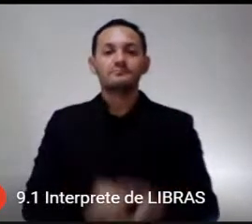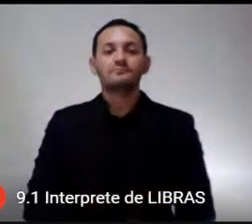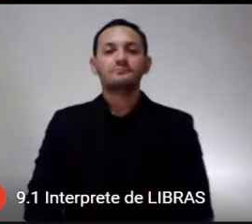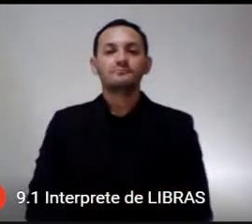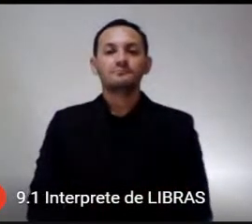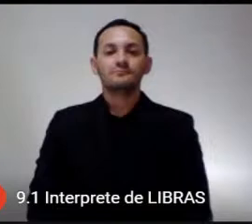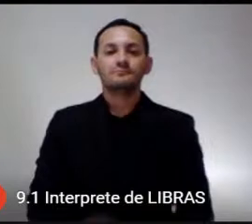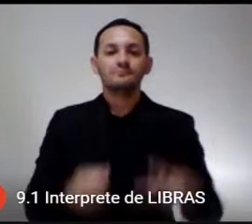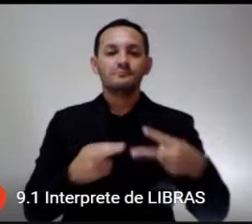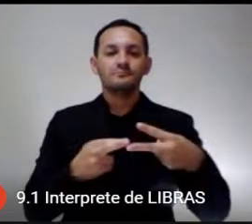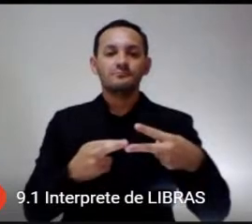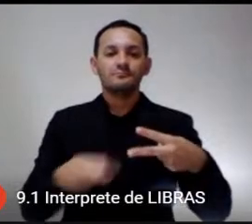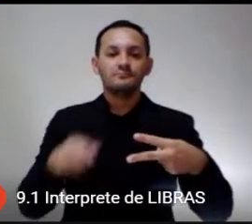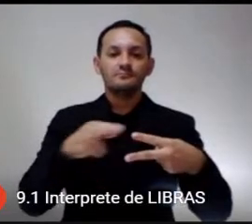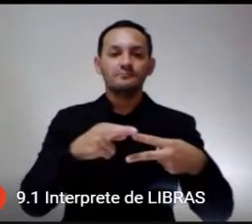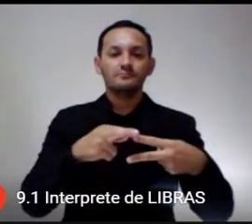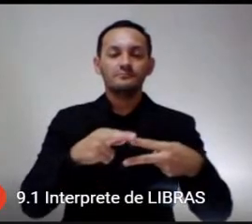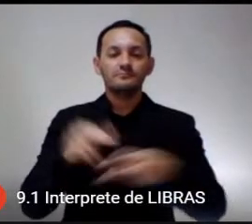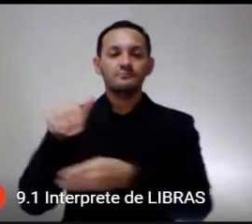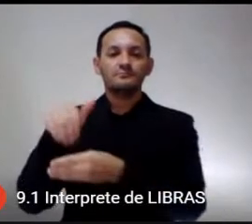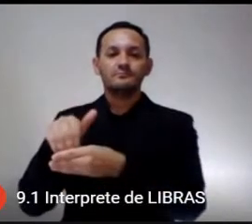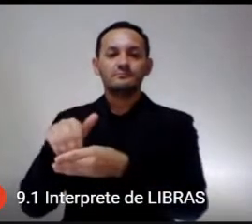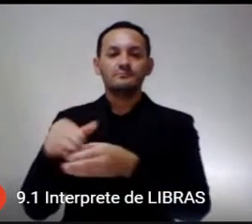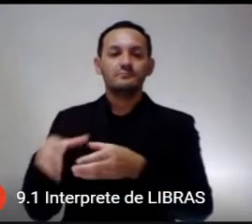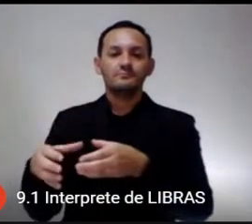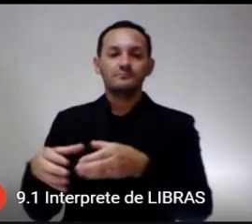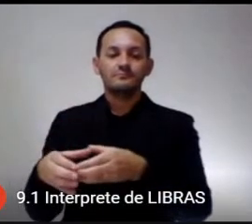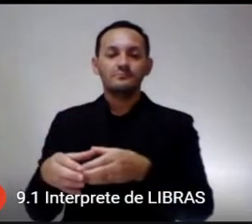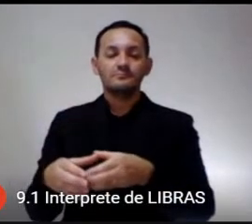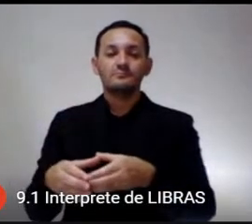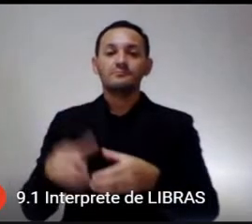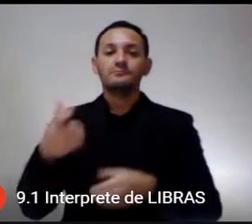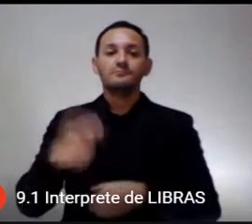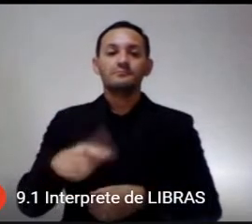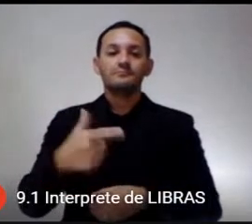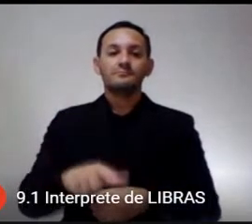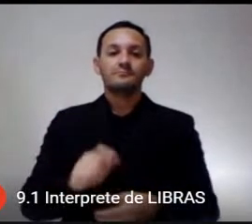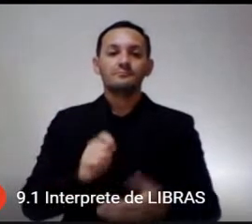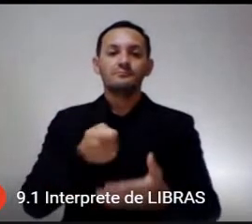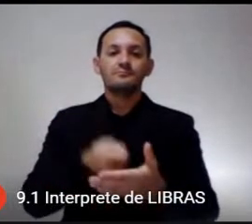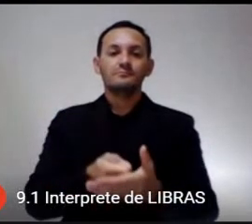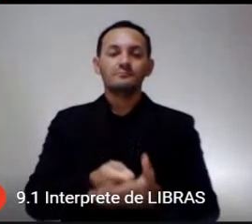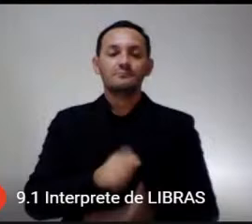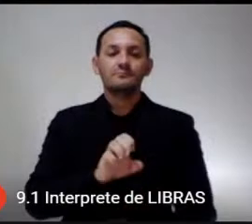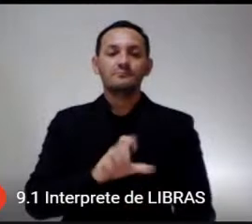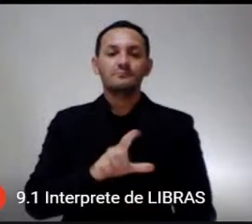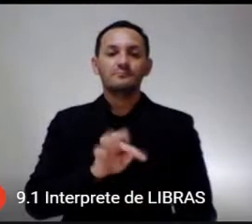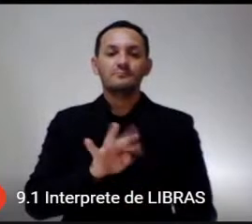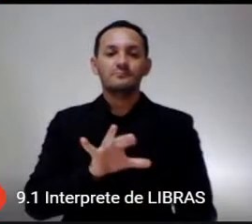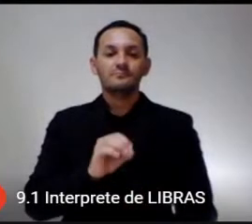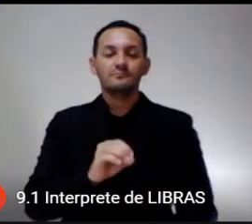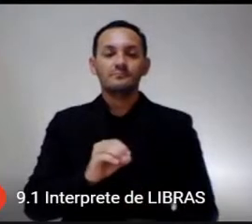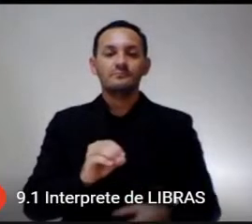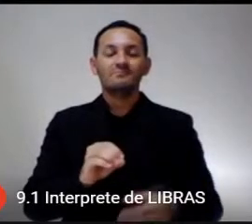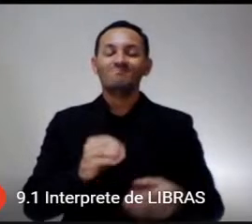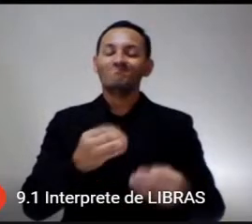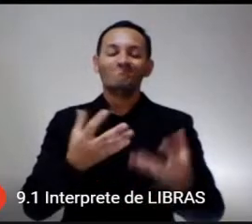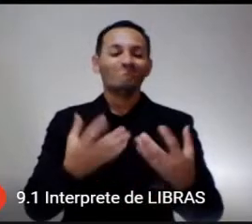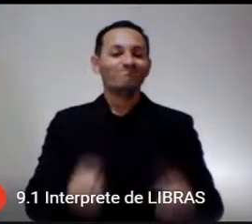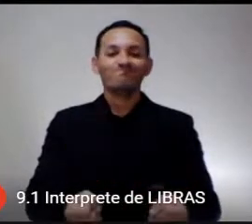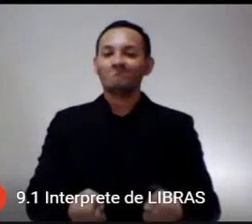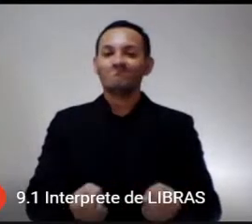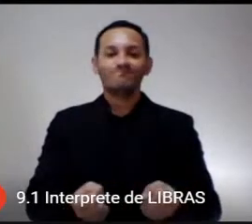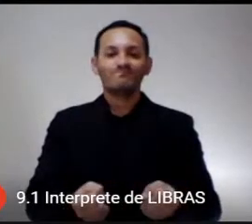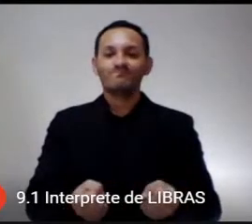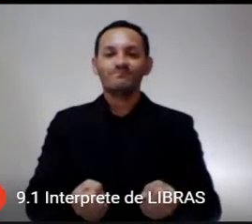Recurso eleitoral, transferência eleitoral, ausência de quitação eleitoral, preliminar, intempestividade rejeitada,